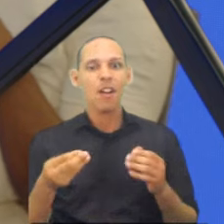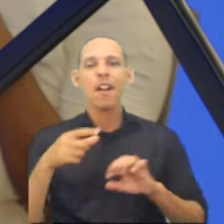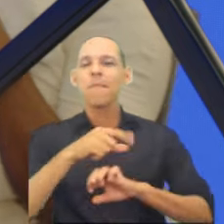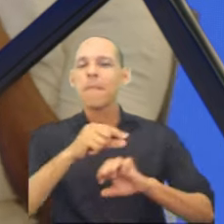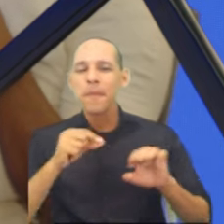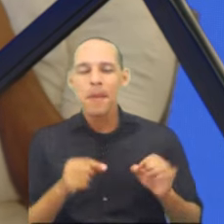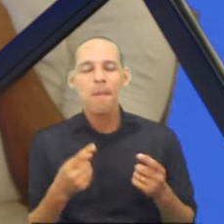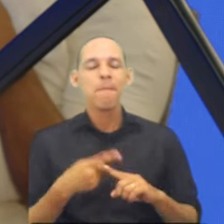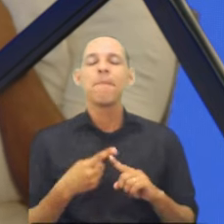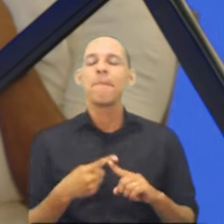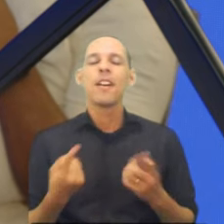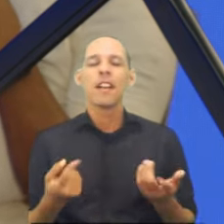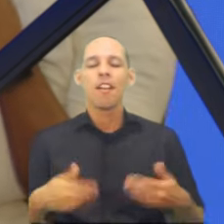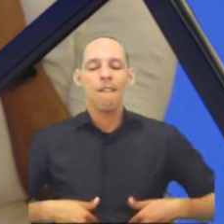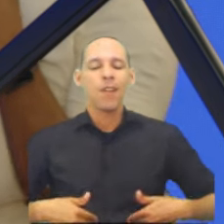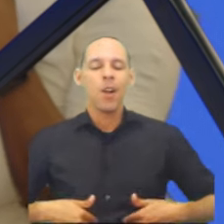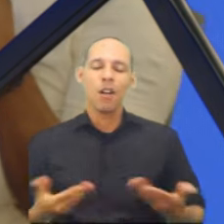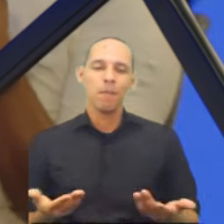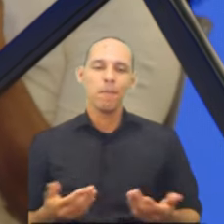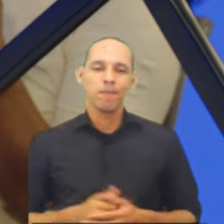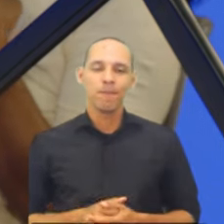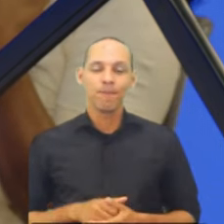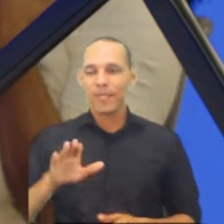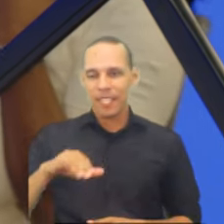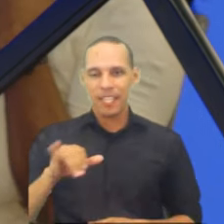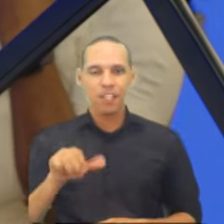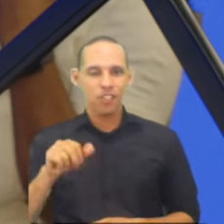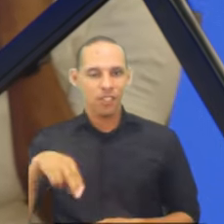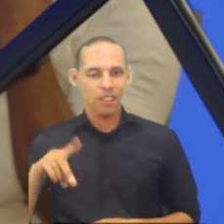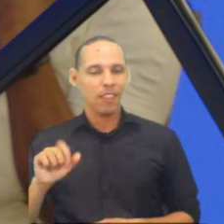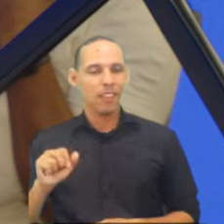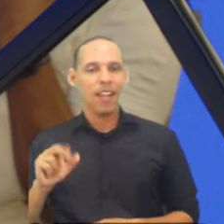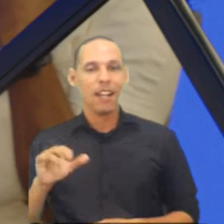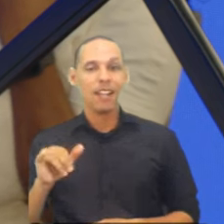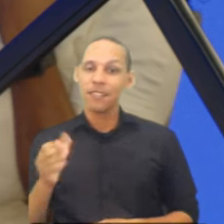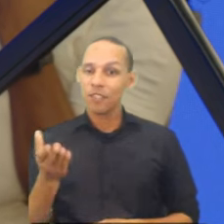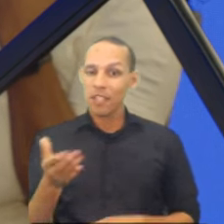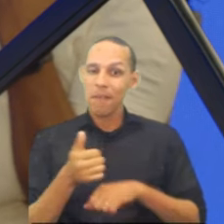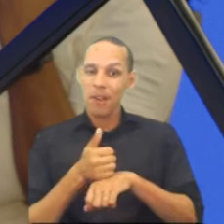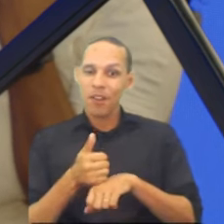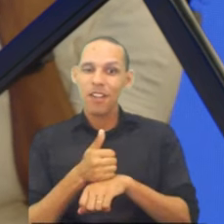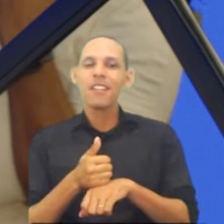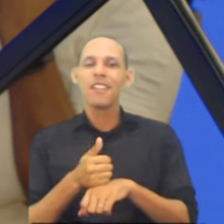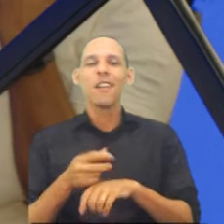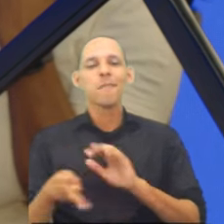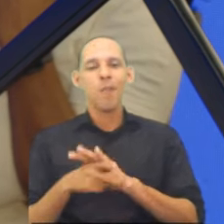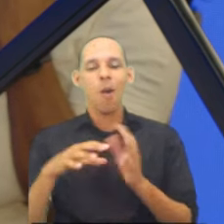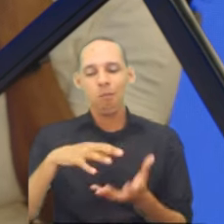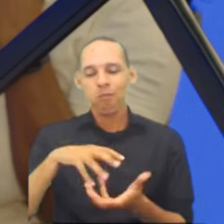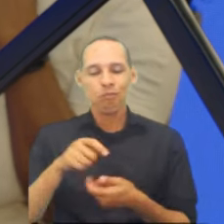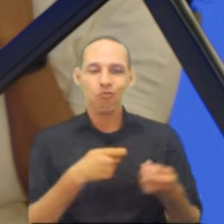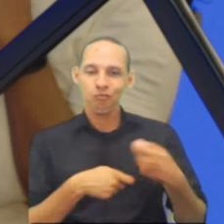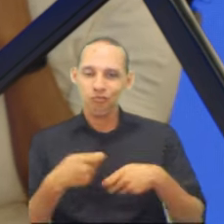para não passar fome tá nesse país eh jandaraci você é uma profissional que veio do mundo